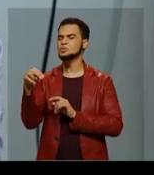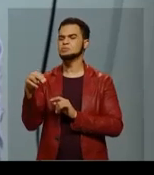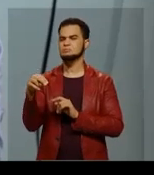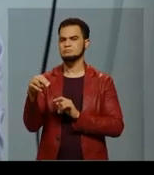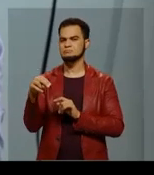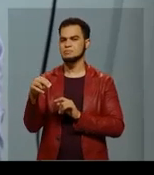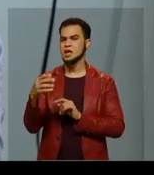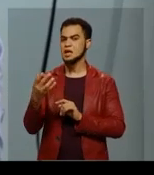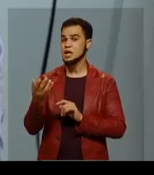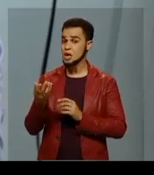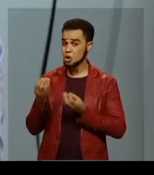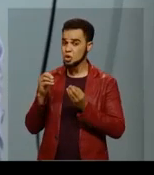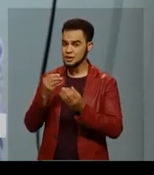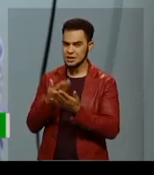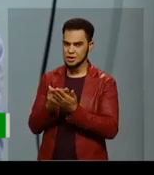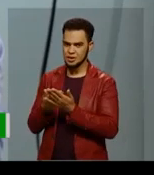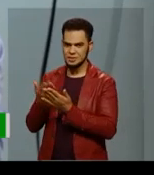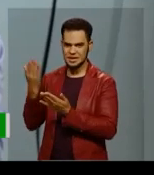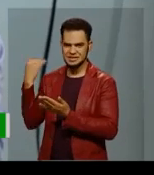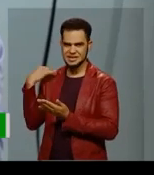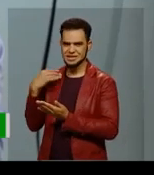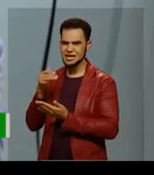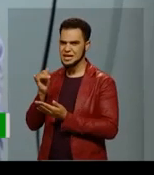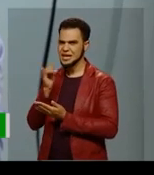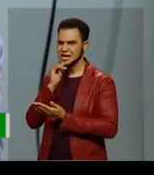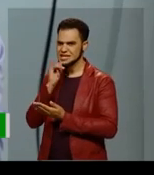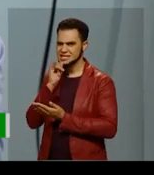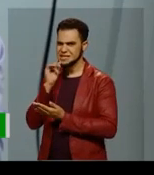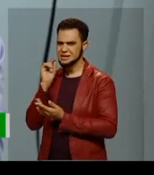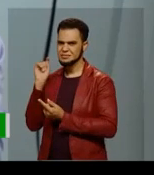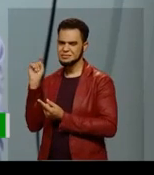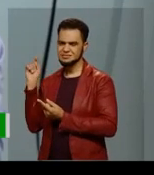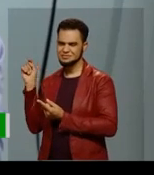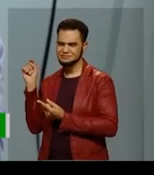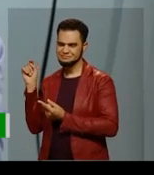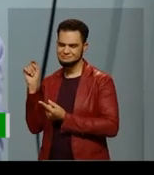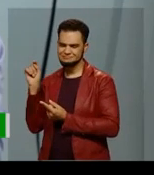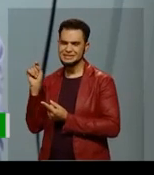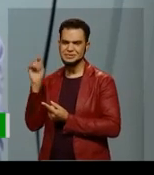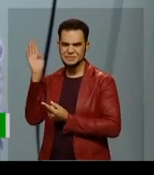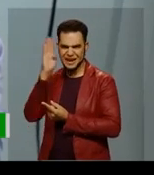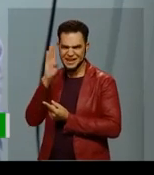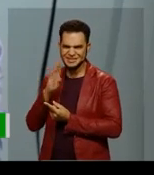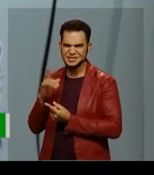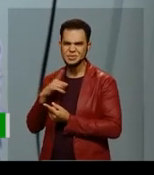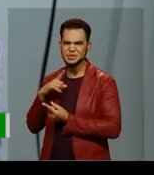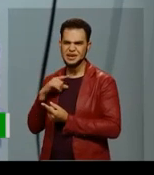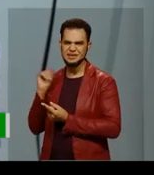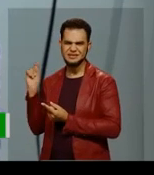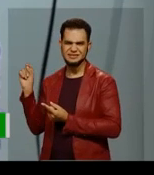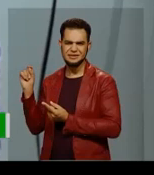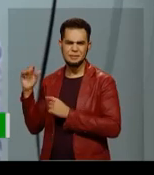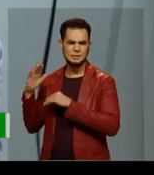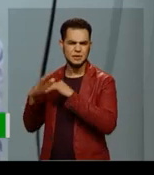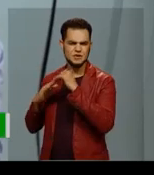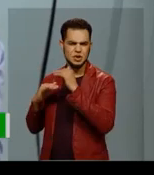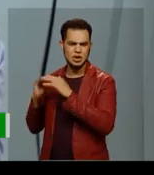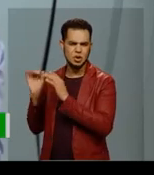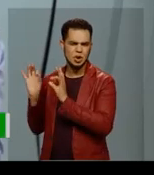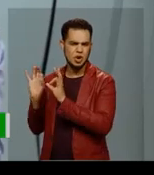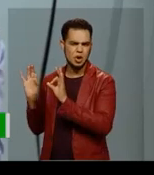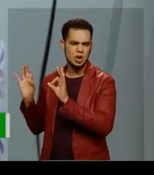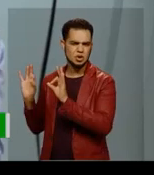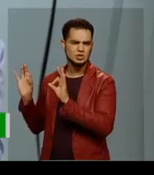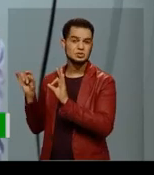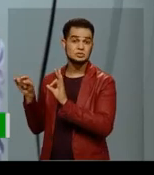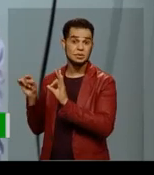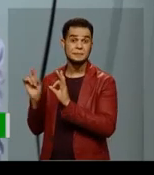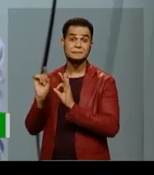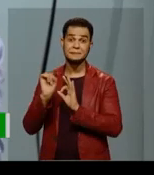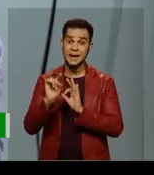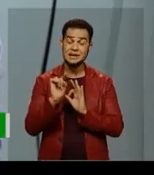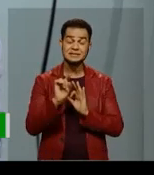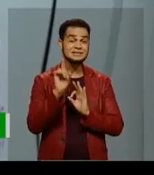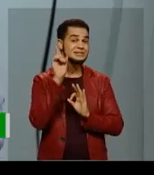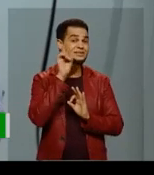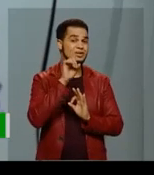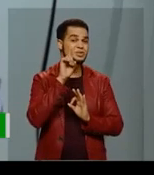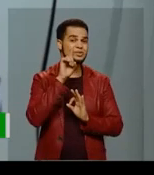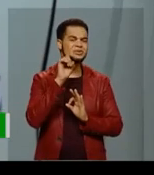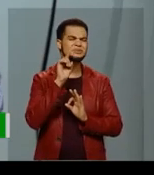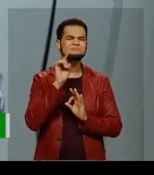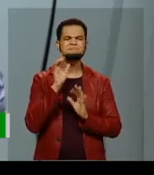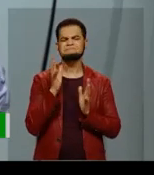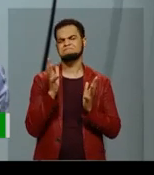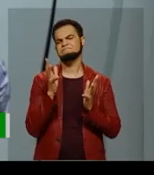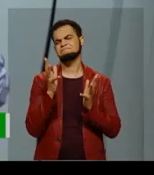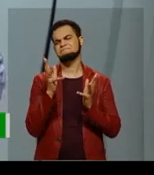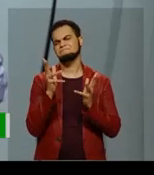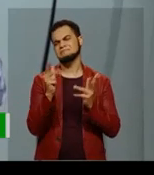muito alinhado com a cultura americana, a cultura da língua inglesa. Os Estados Unidos, muito cartunista aqui. É um